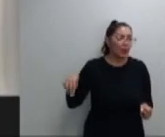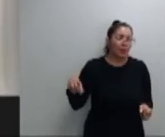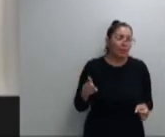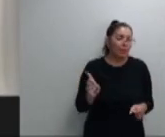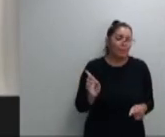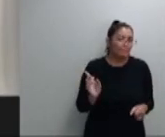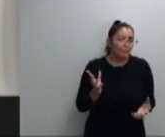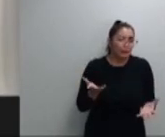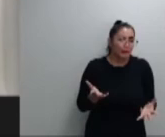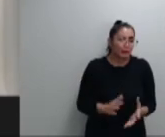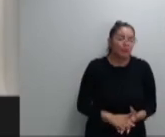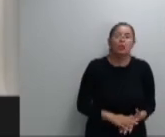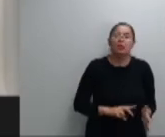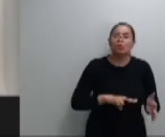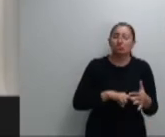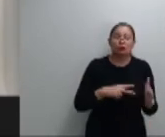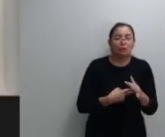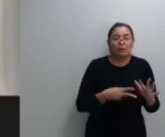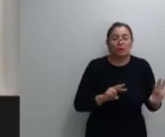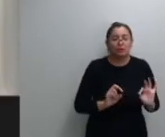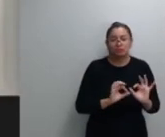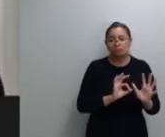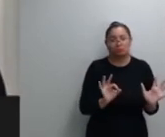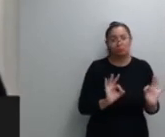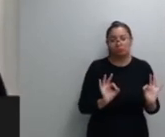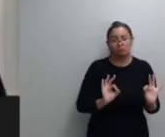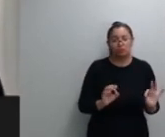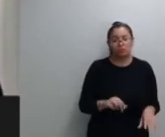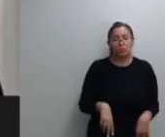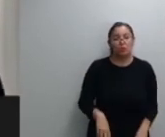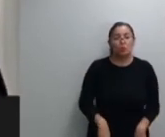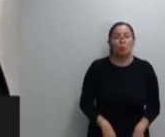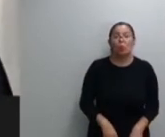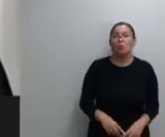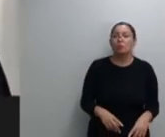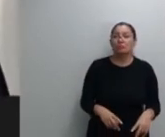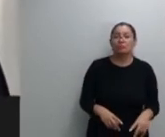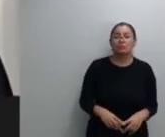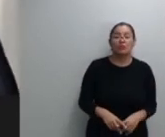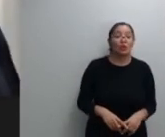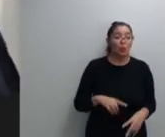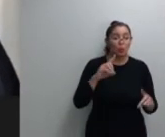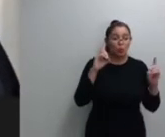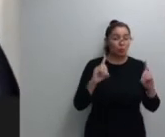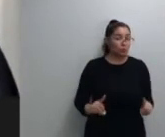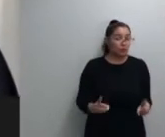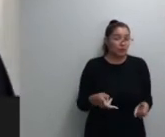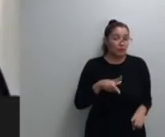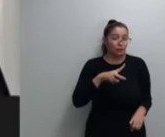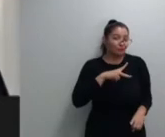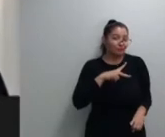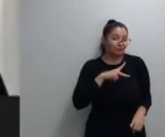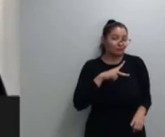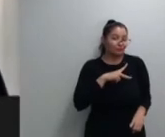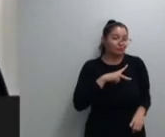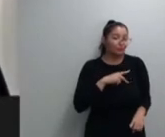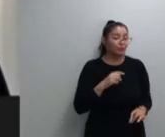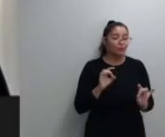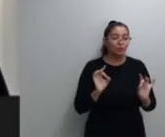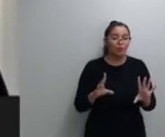significado do uso de uma expressão no direito privado só para o fim tributário.